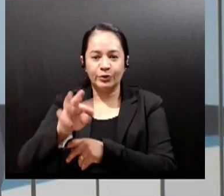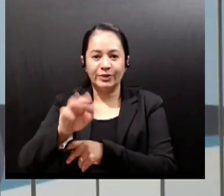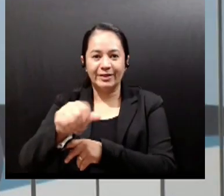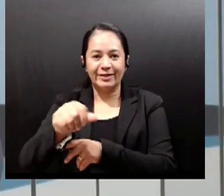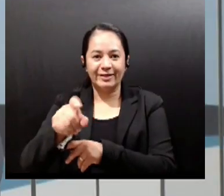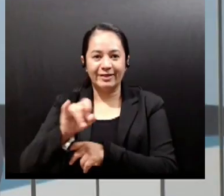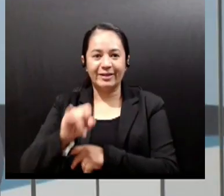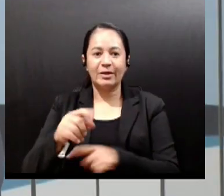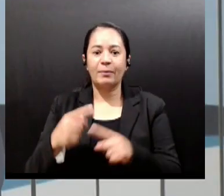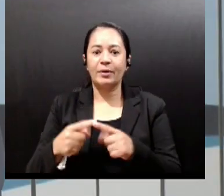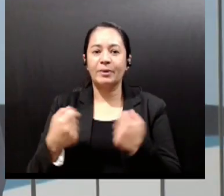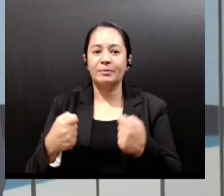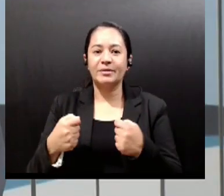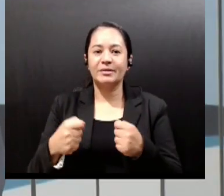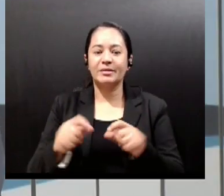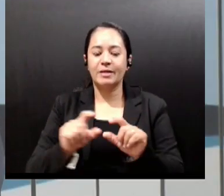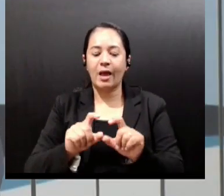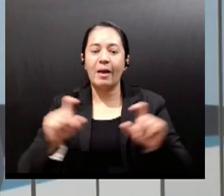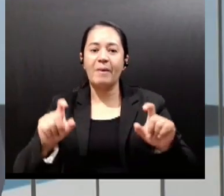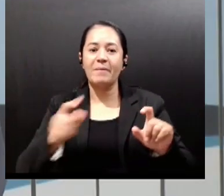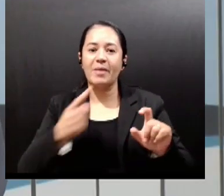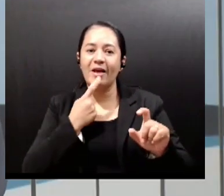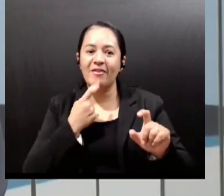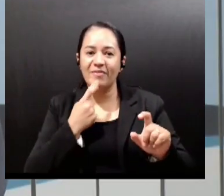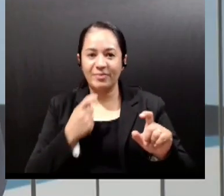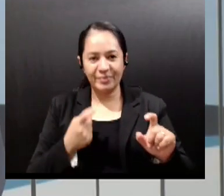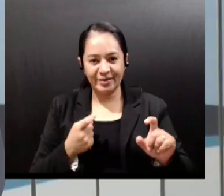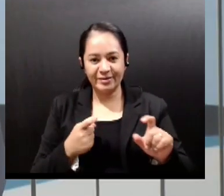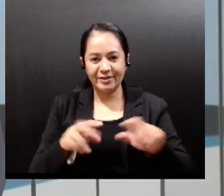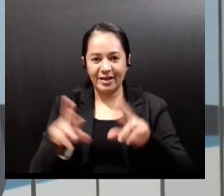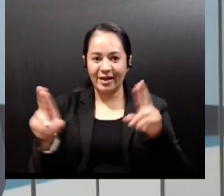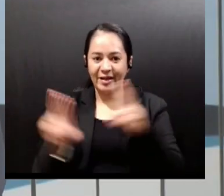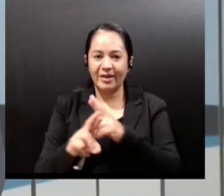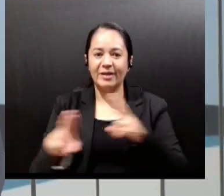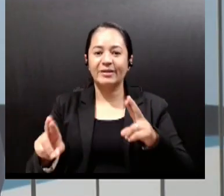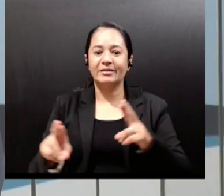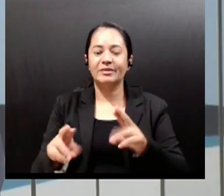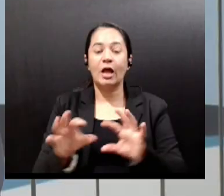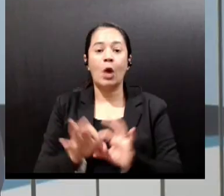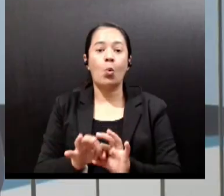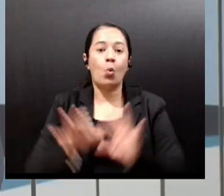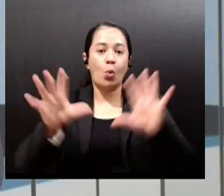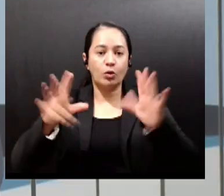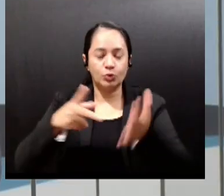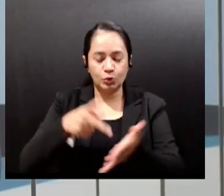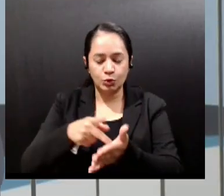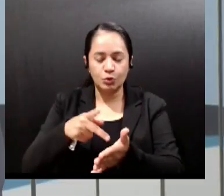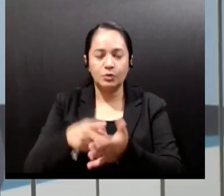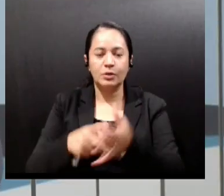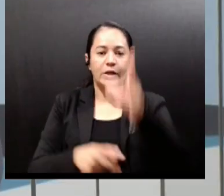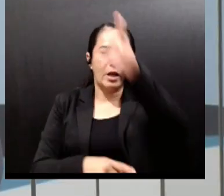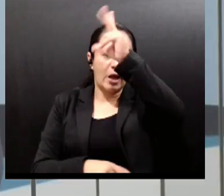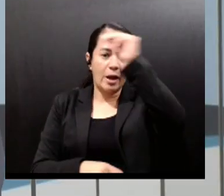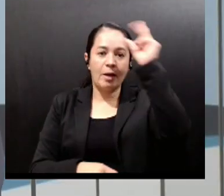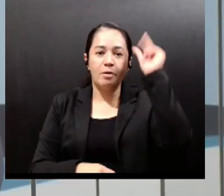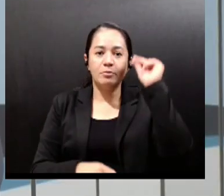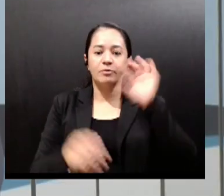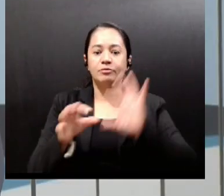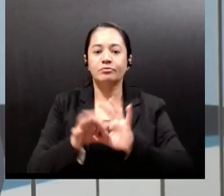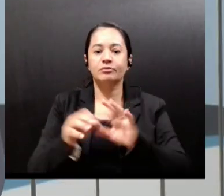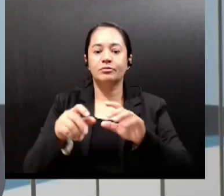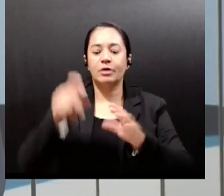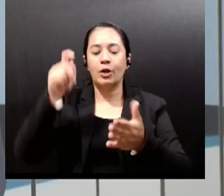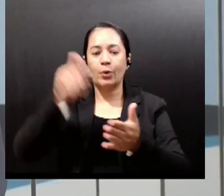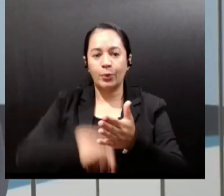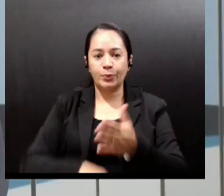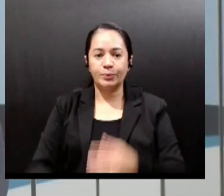placa vermelha, que é relacionado realmente àquela permissão que a prefeitura dá para essa contratação. Então, por isso